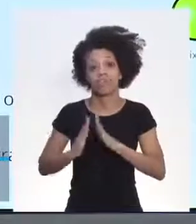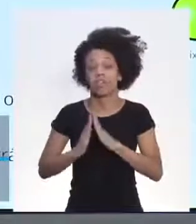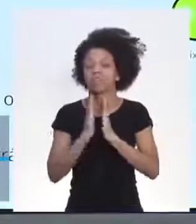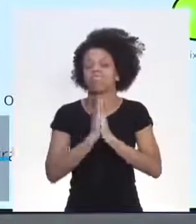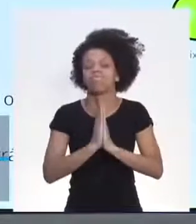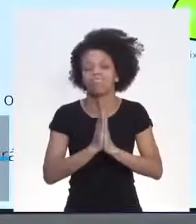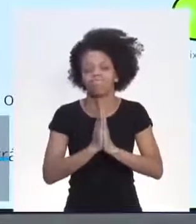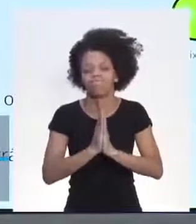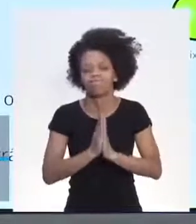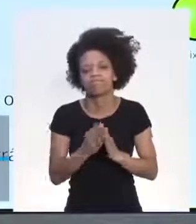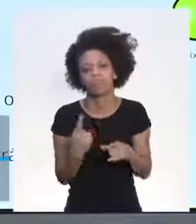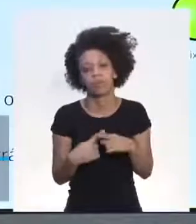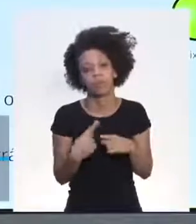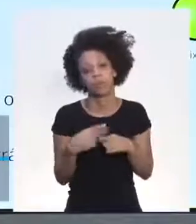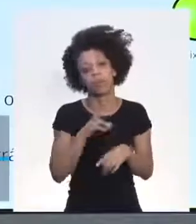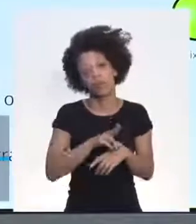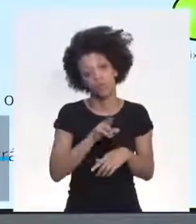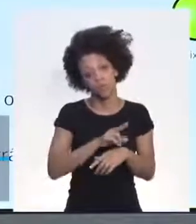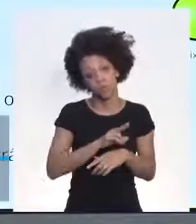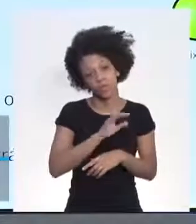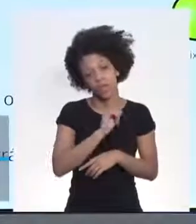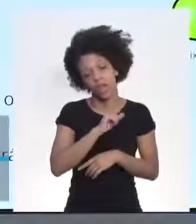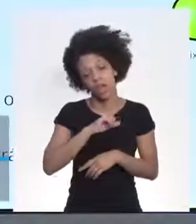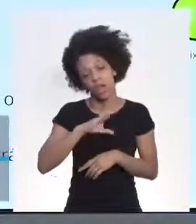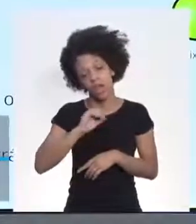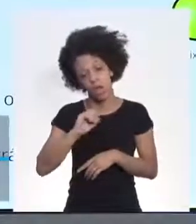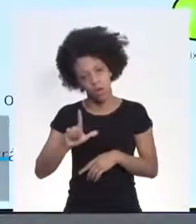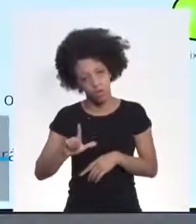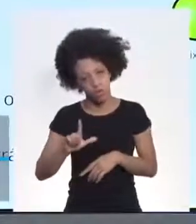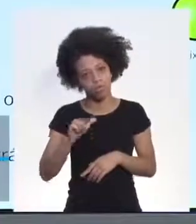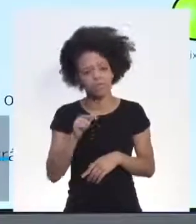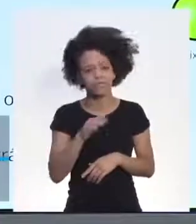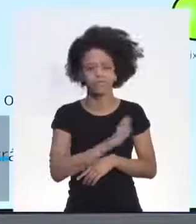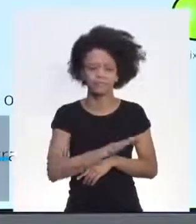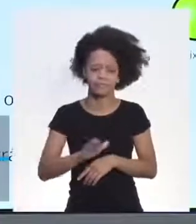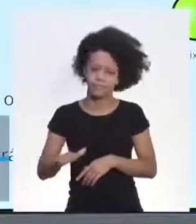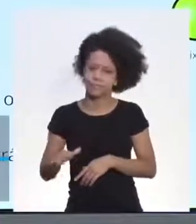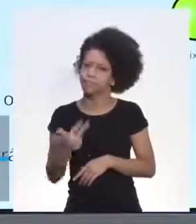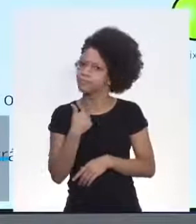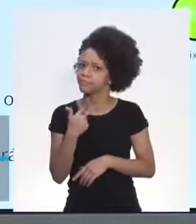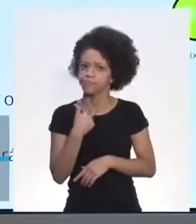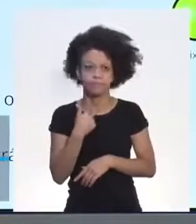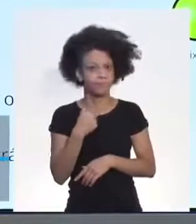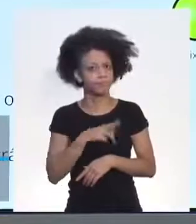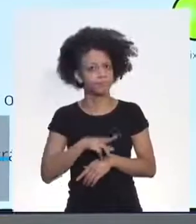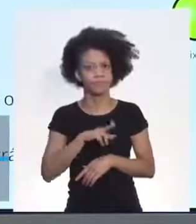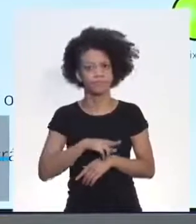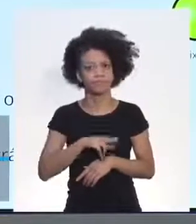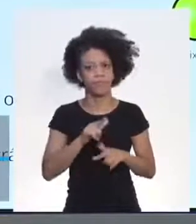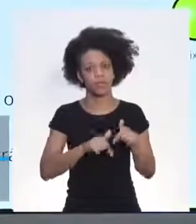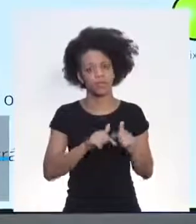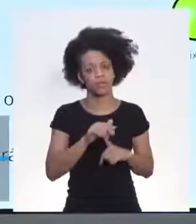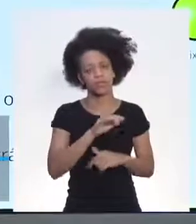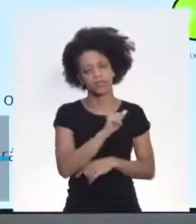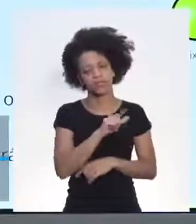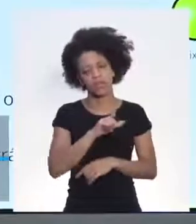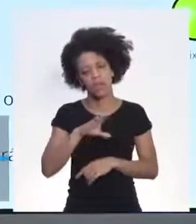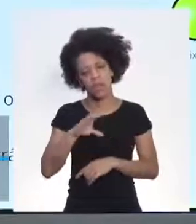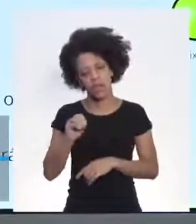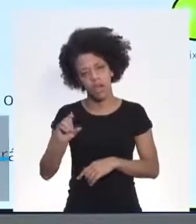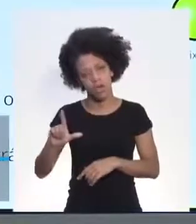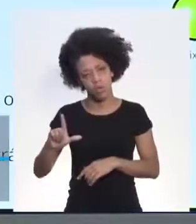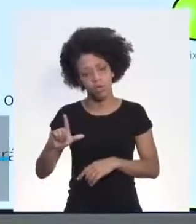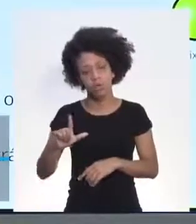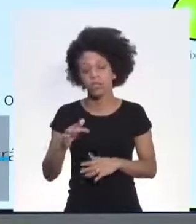favor, porque isso utiliza álcool. Nem todos aí, vocês são crianças, vocês não podem utilizar. Então, por favor,